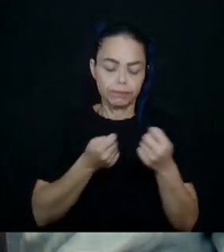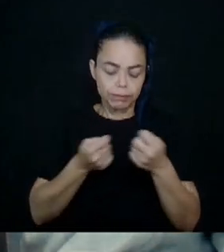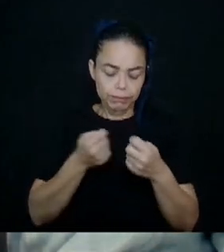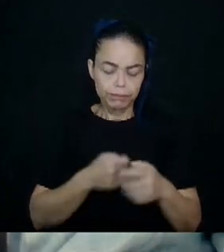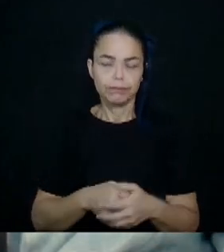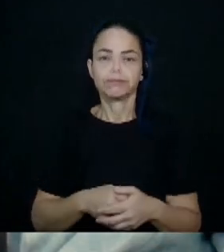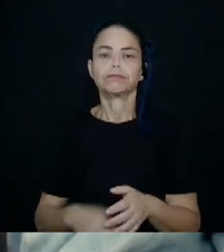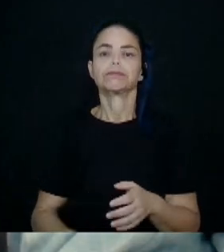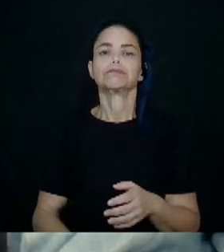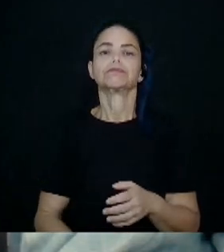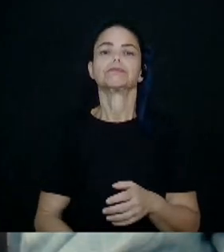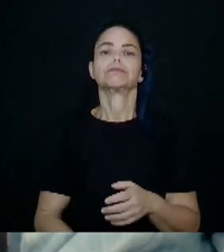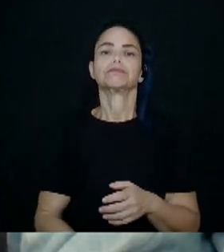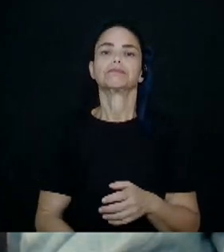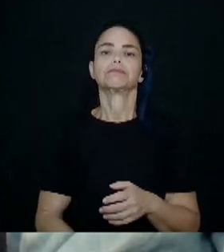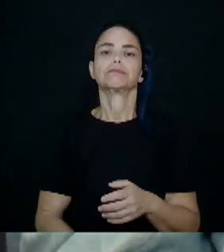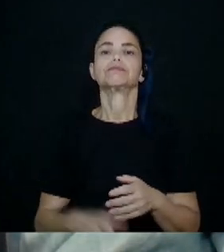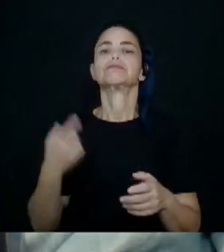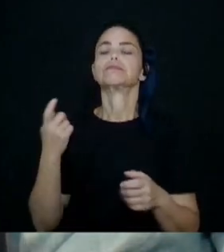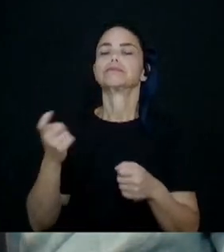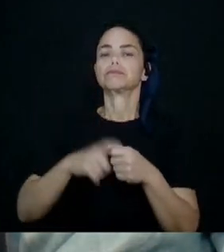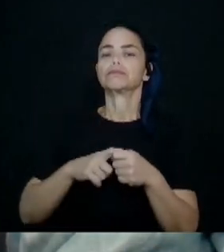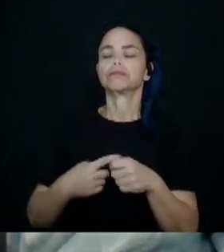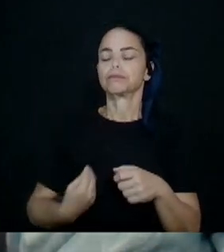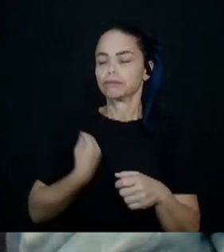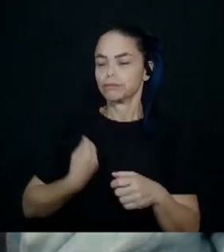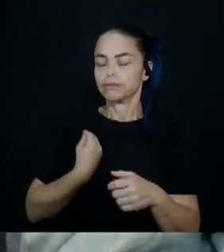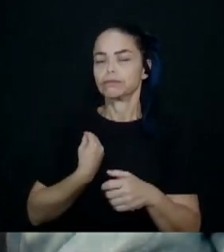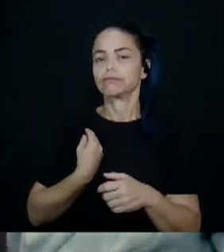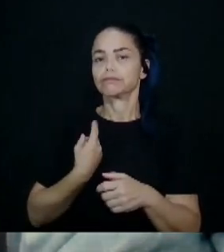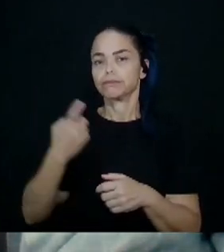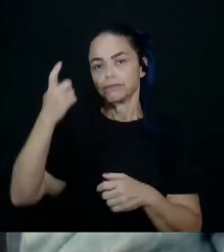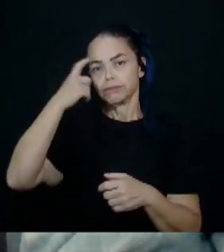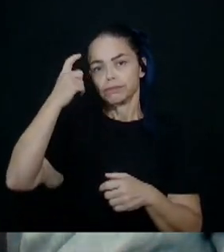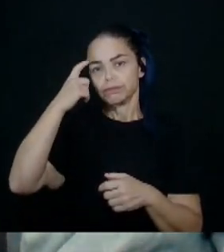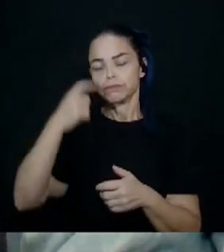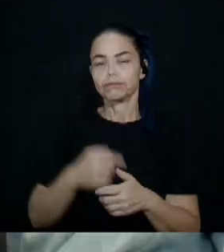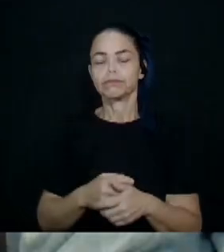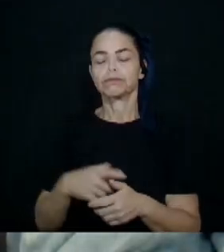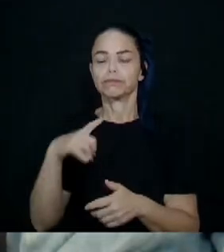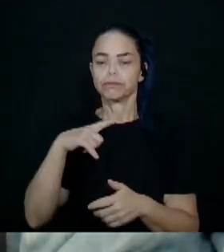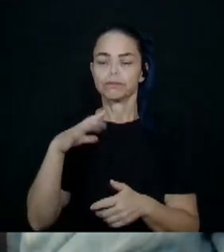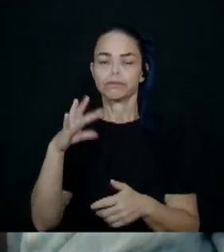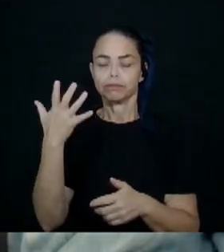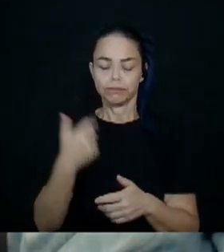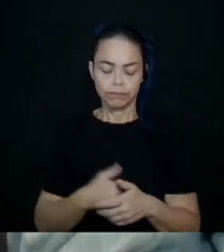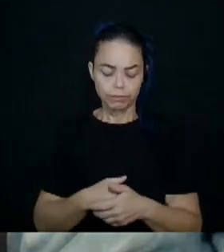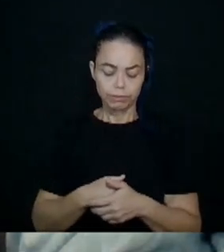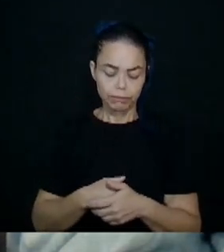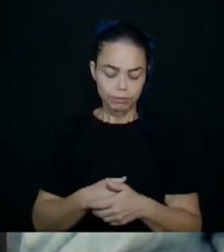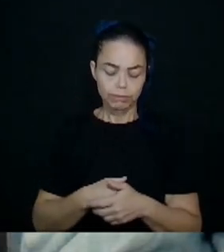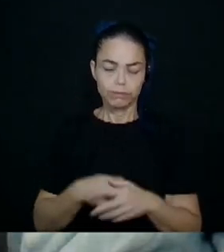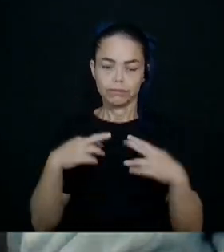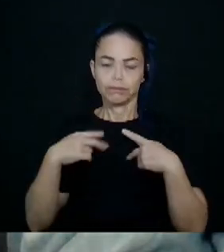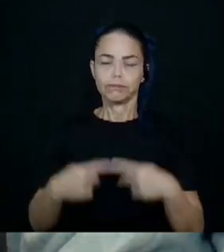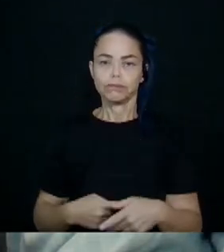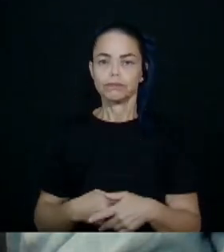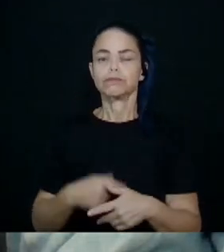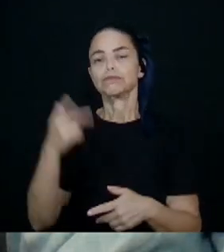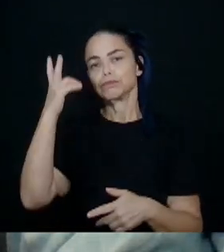né? E sempre voltar ali para o momento presente, né? Os pensamentos automáticos, eles vão acontecer com todo ser humano, né? É